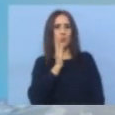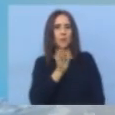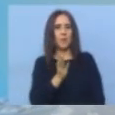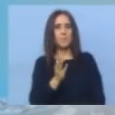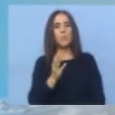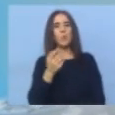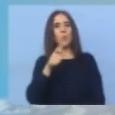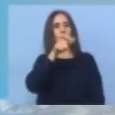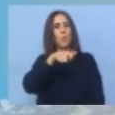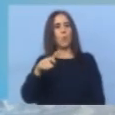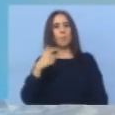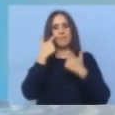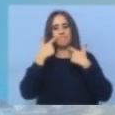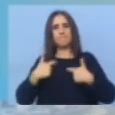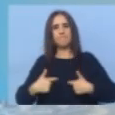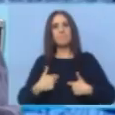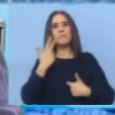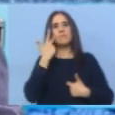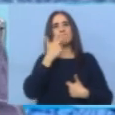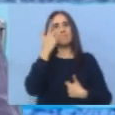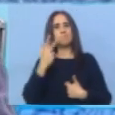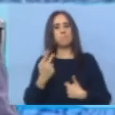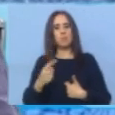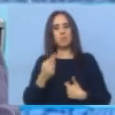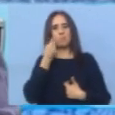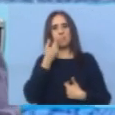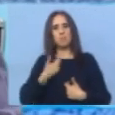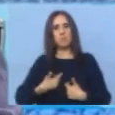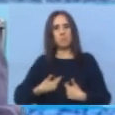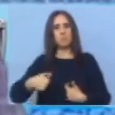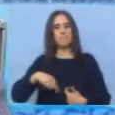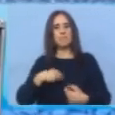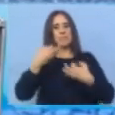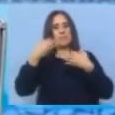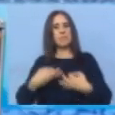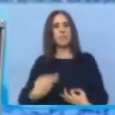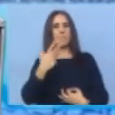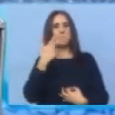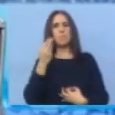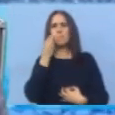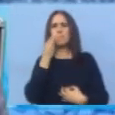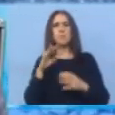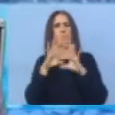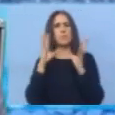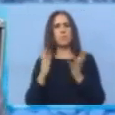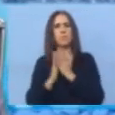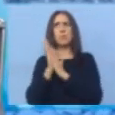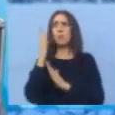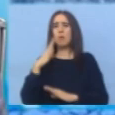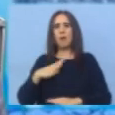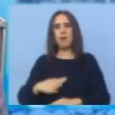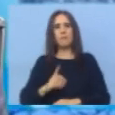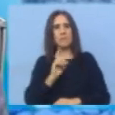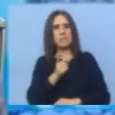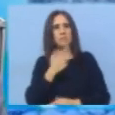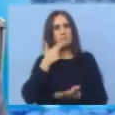a viver em toda a sua plenitude, em toda a sua condição, em toda a sua dignidade, em toda a amplitude com que Deus o quer. Essa é que é